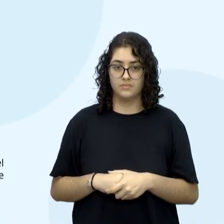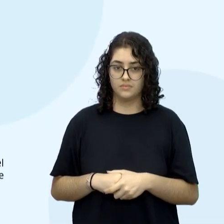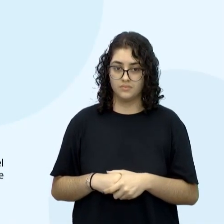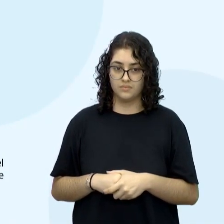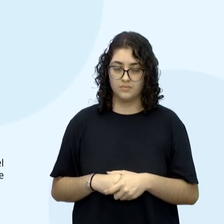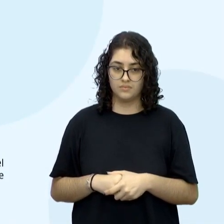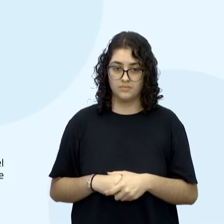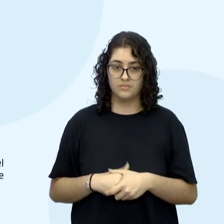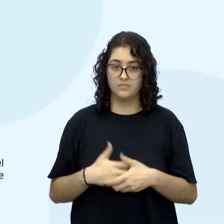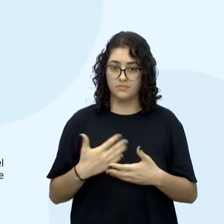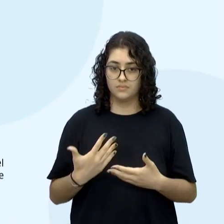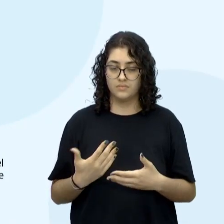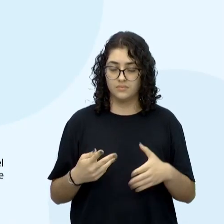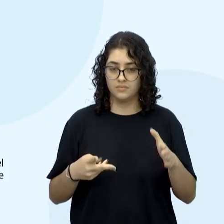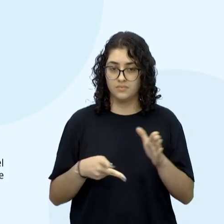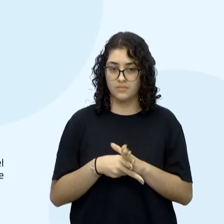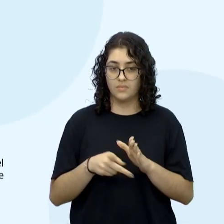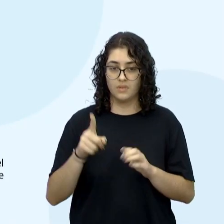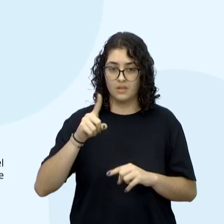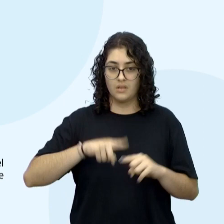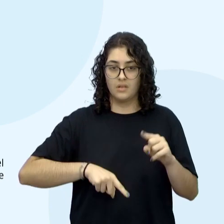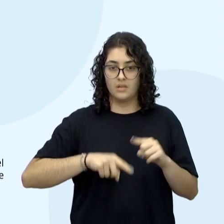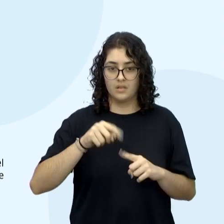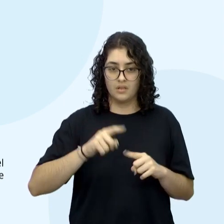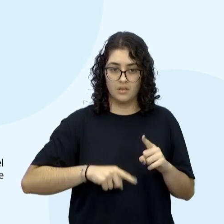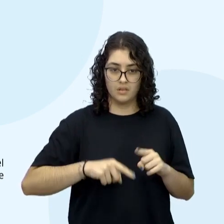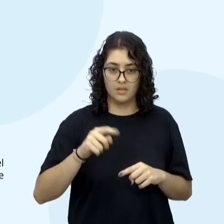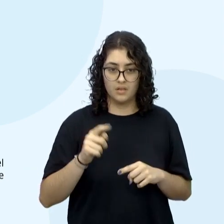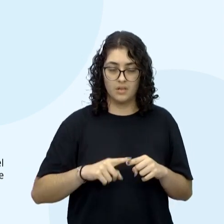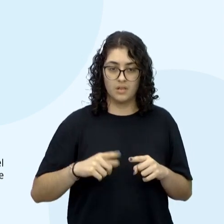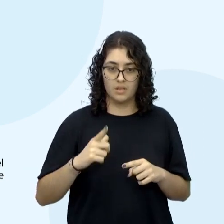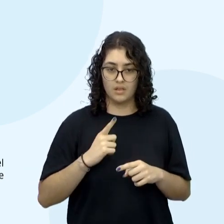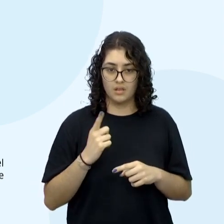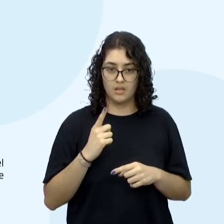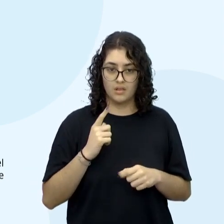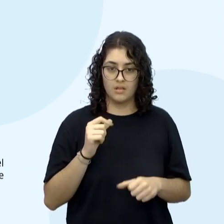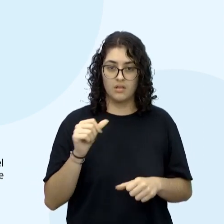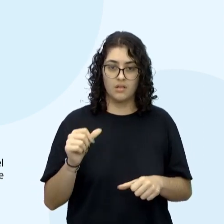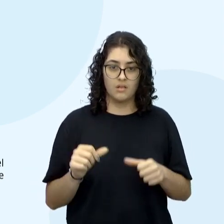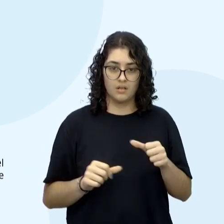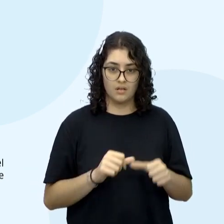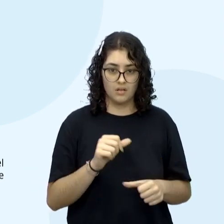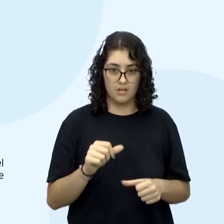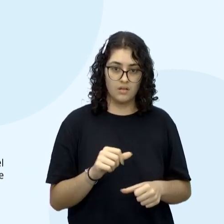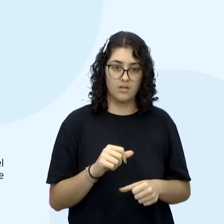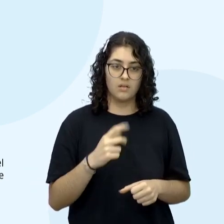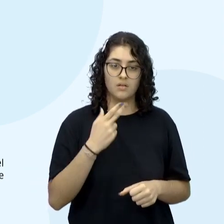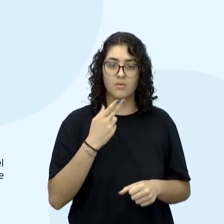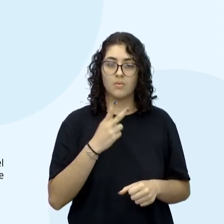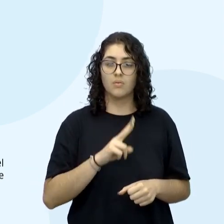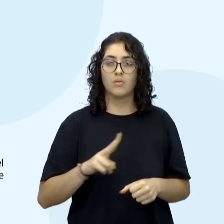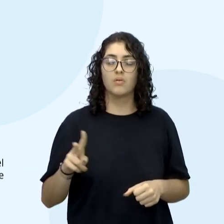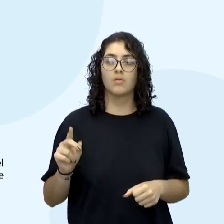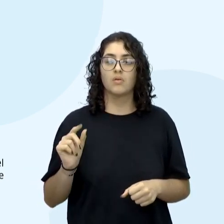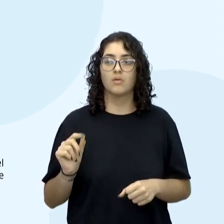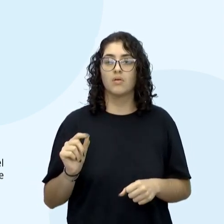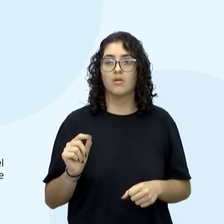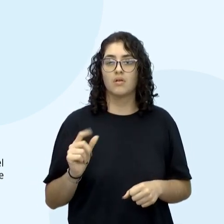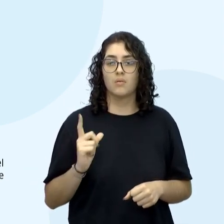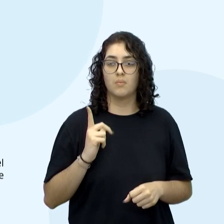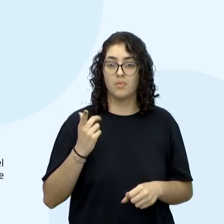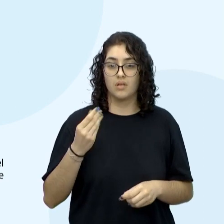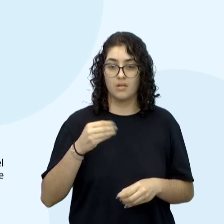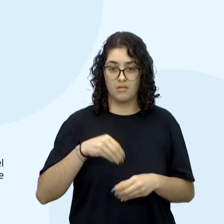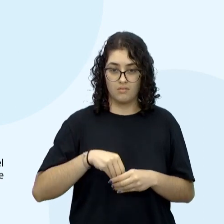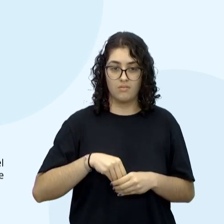né? Então, vamos lá. Esse material, né, que é transportado aí pelo processo de erosão, ele vai dar o nome aí aos depósitos